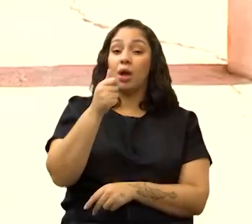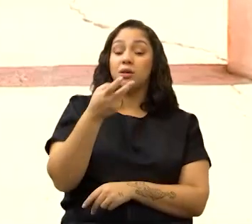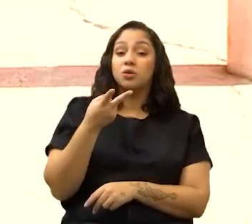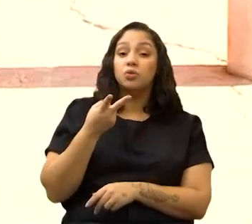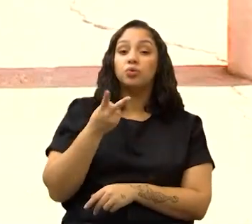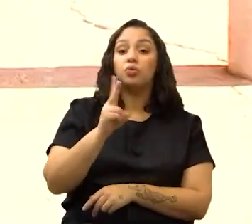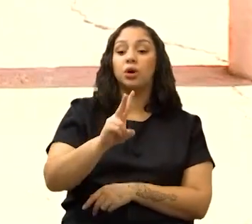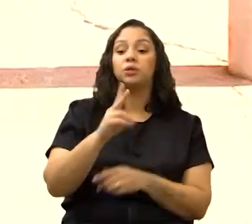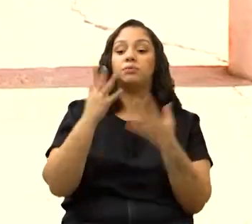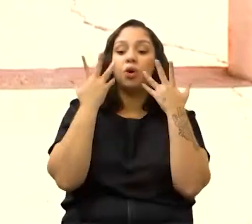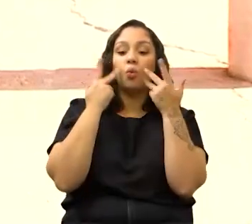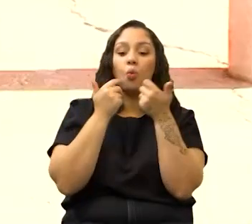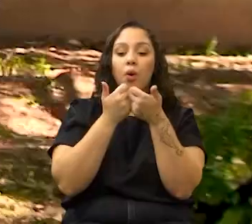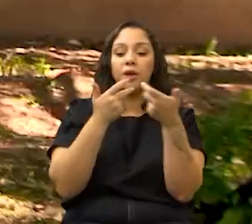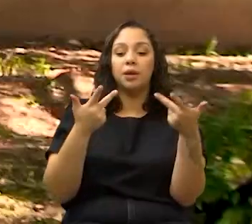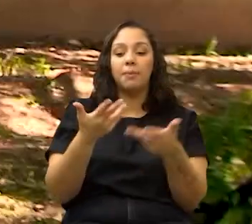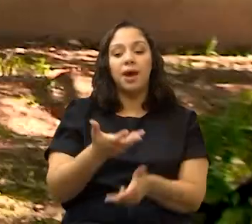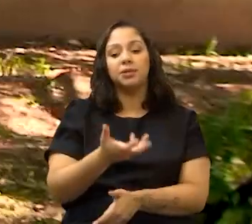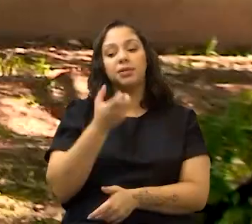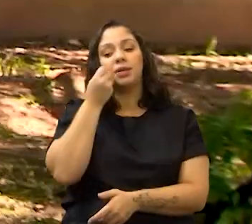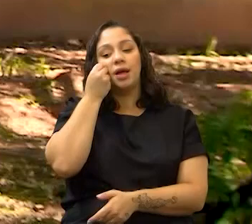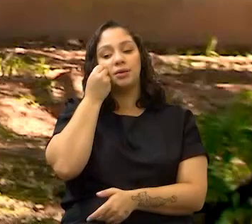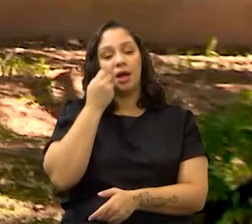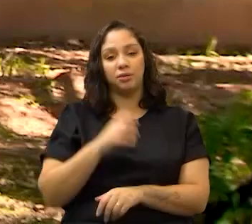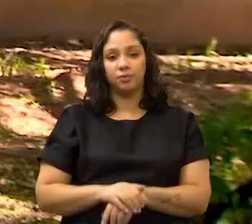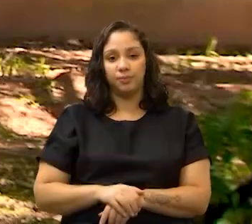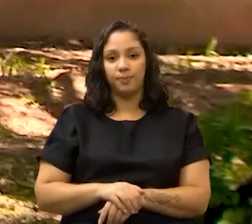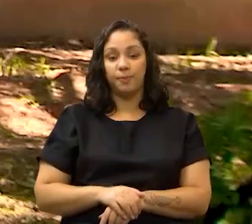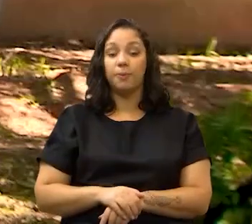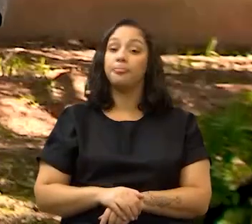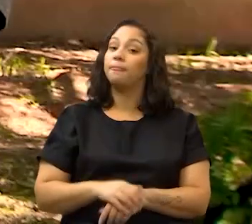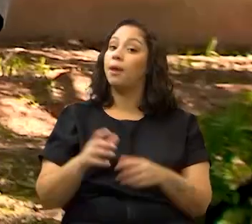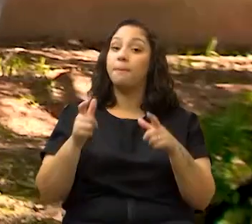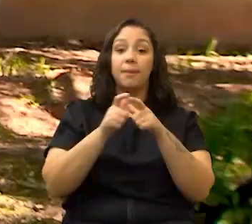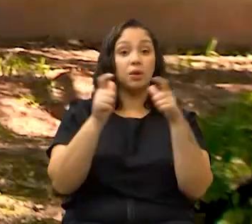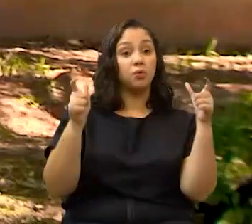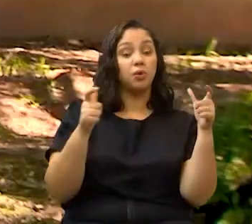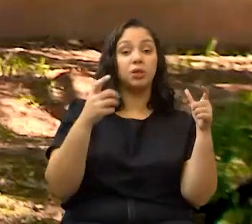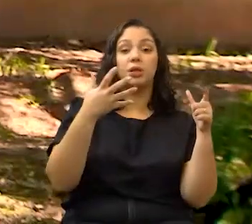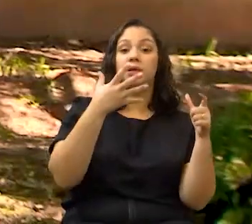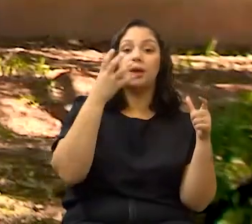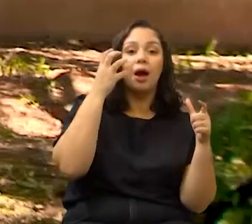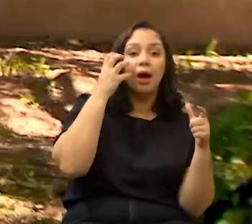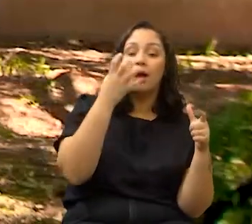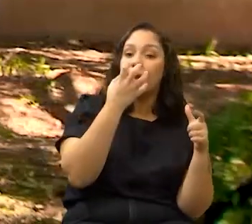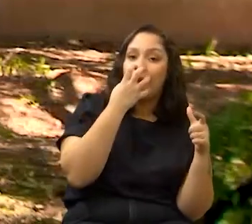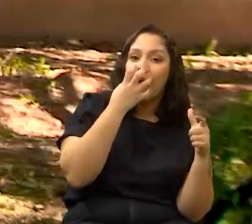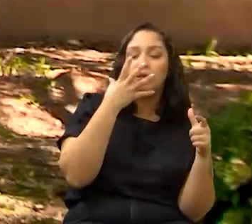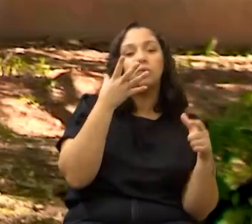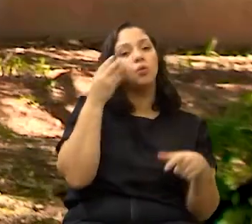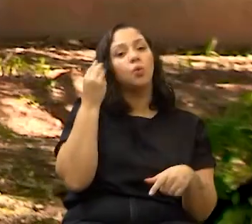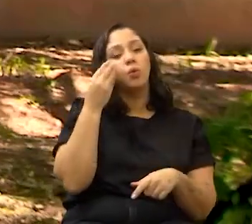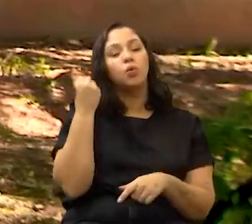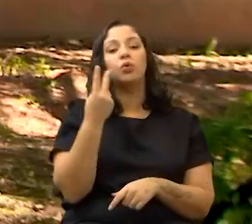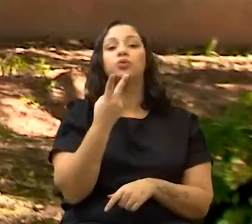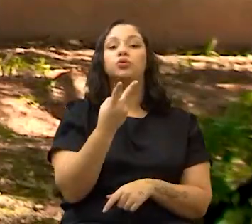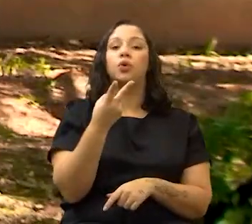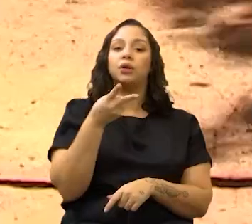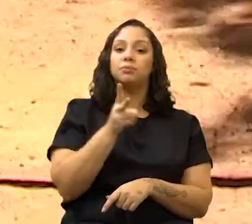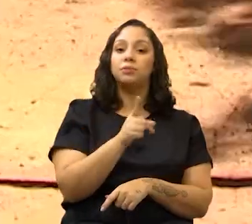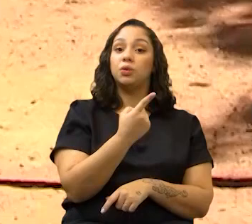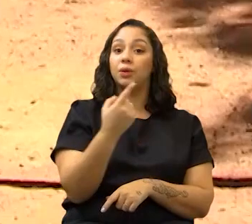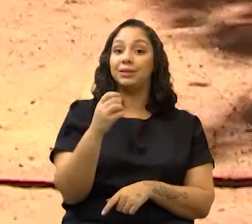2.500 animais resgatados. A grande maioria cães e gatos, cerca de 2.000, 2.100 desses são cães e